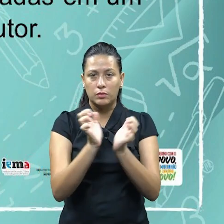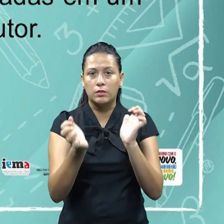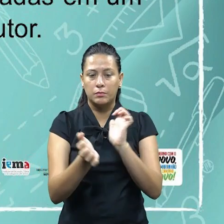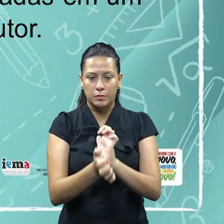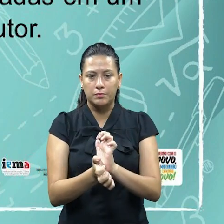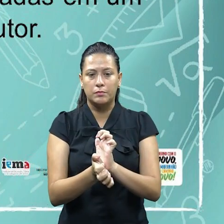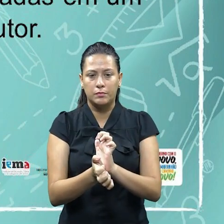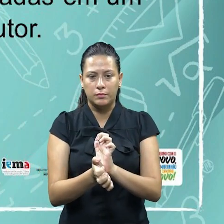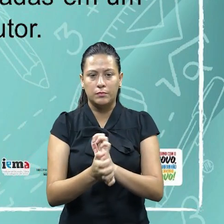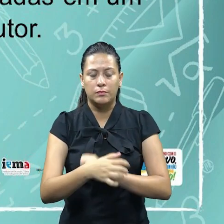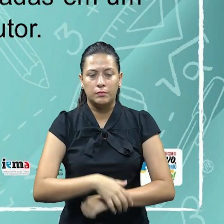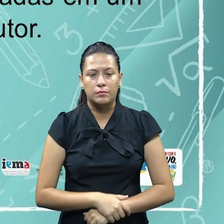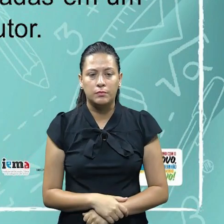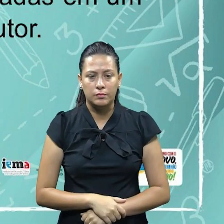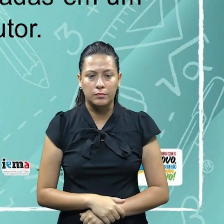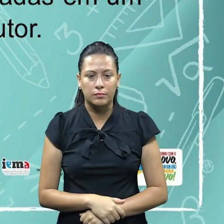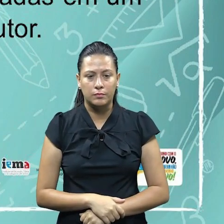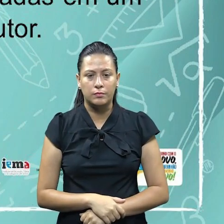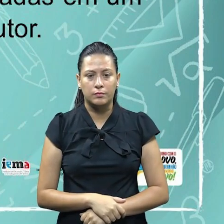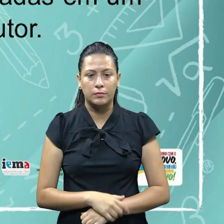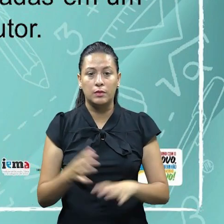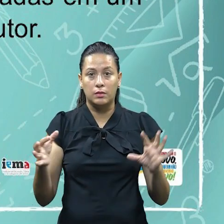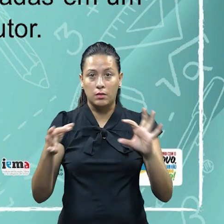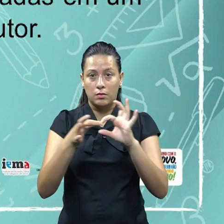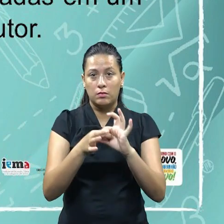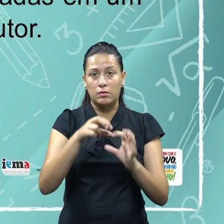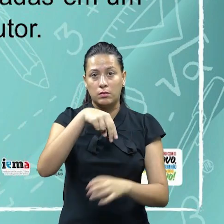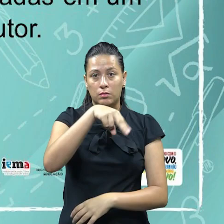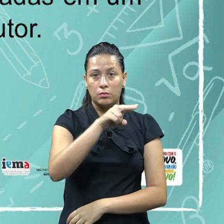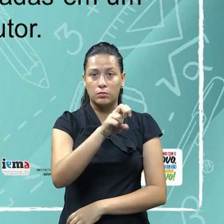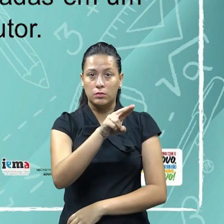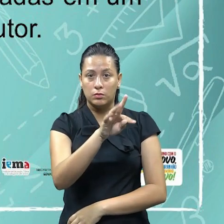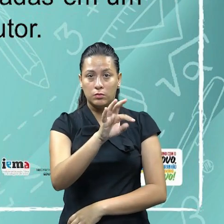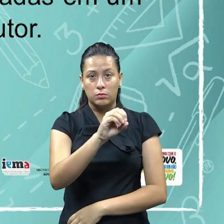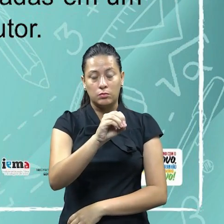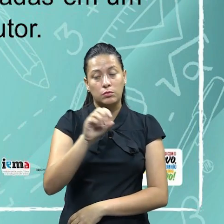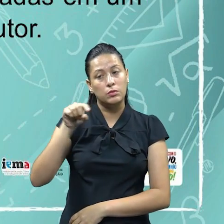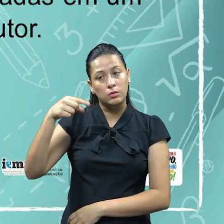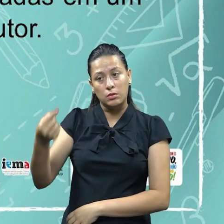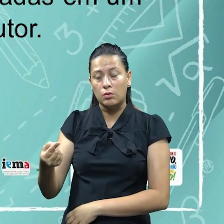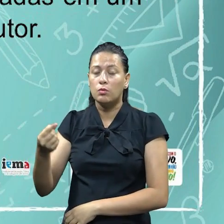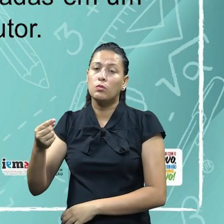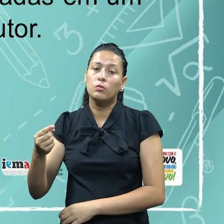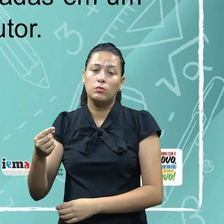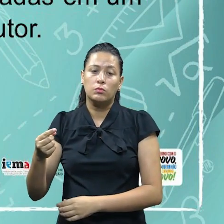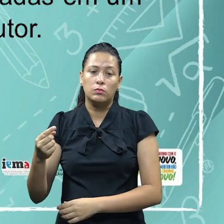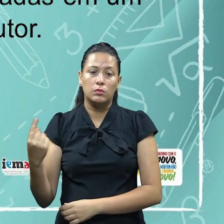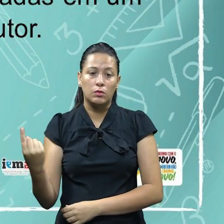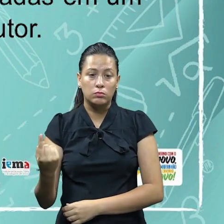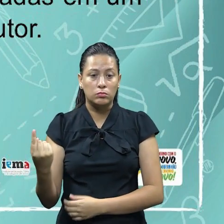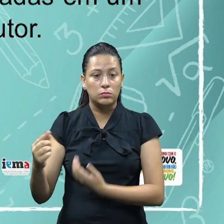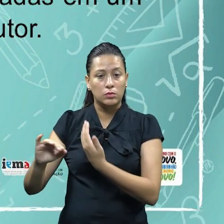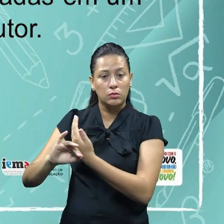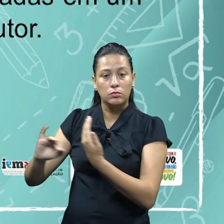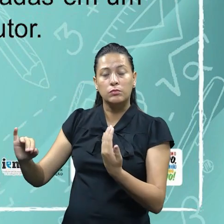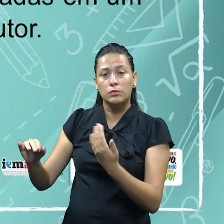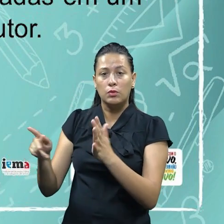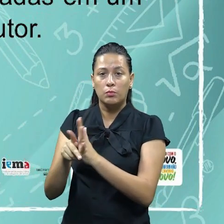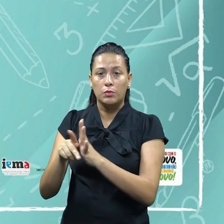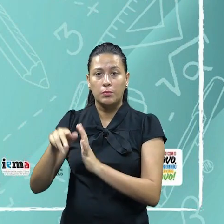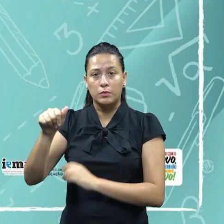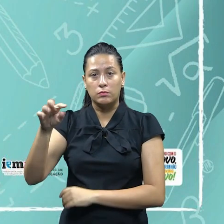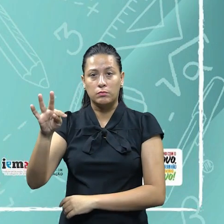está ligada diretamente com o neutro e a outra tem um condutor individual de